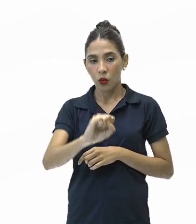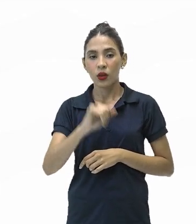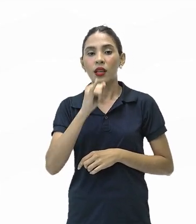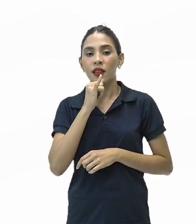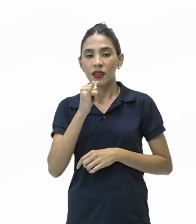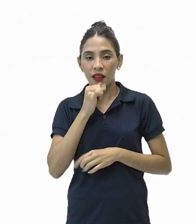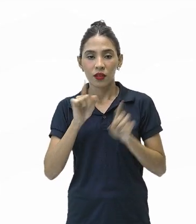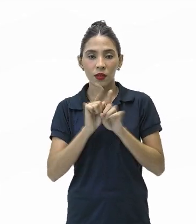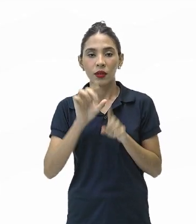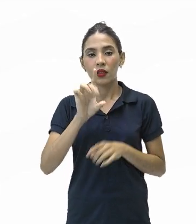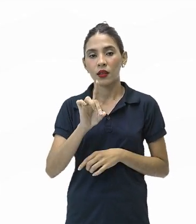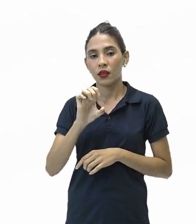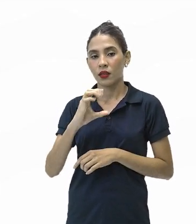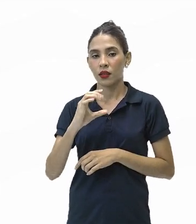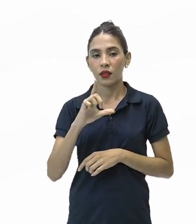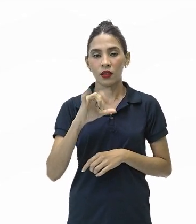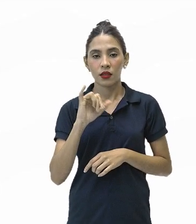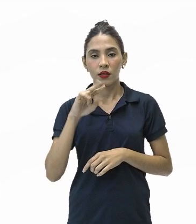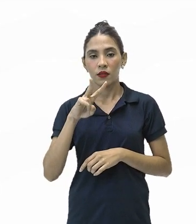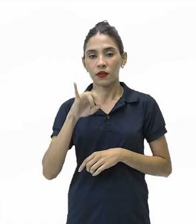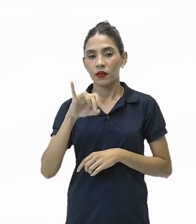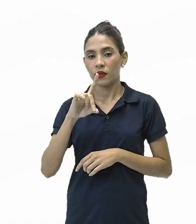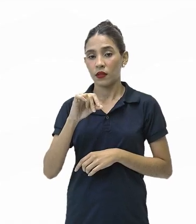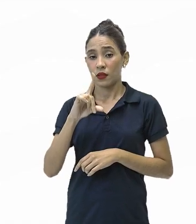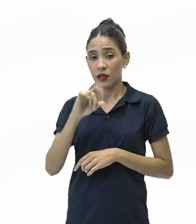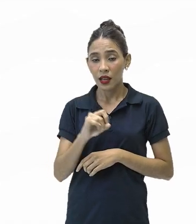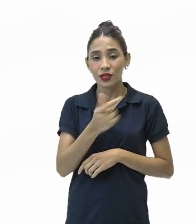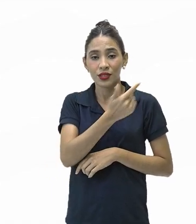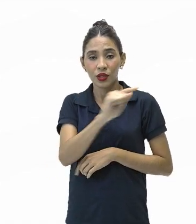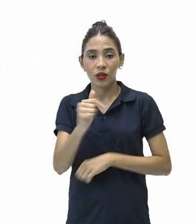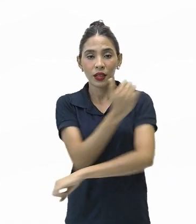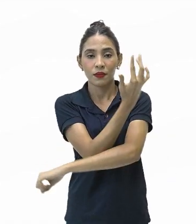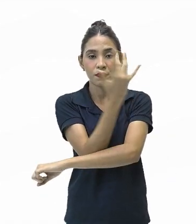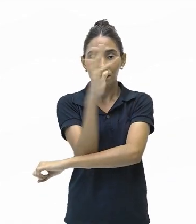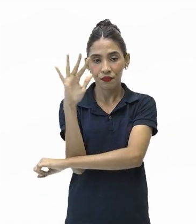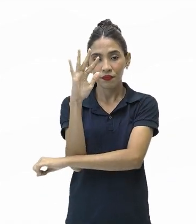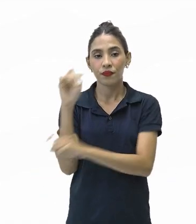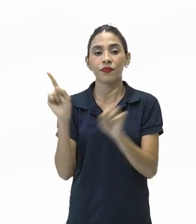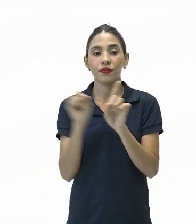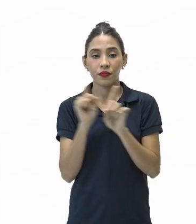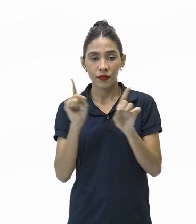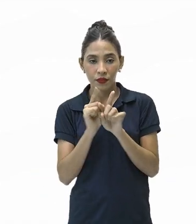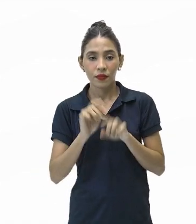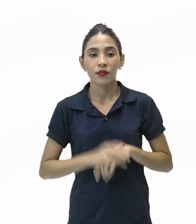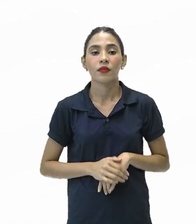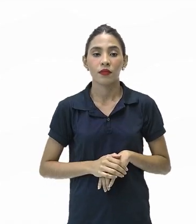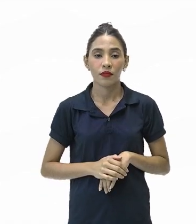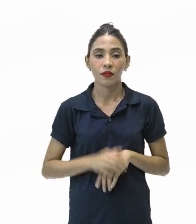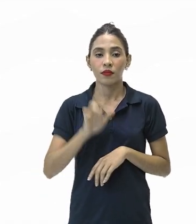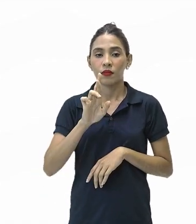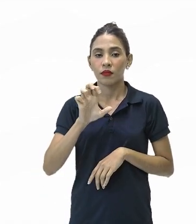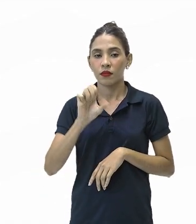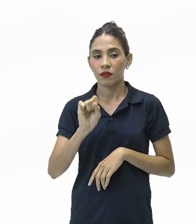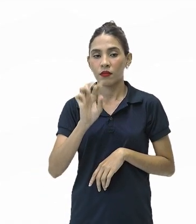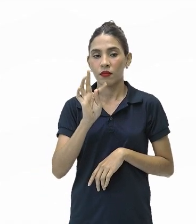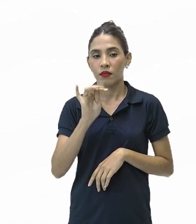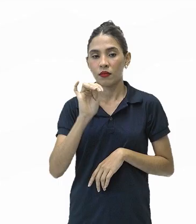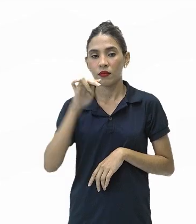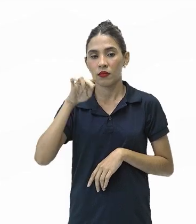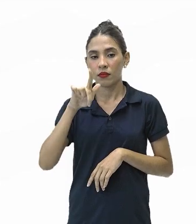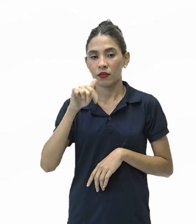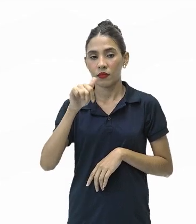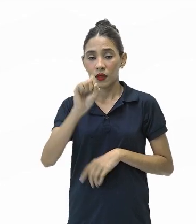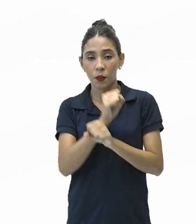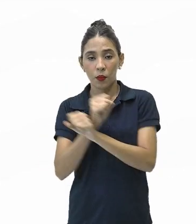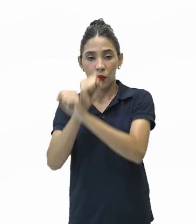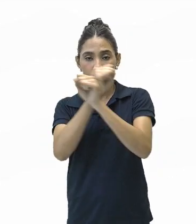elevada, instáveis, sem a cobertura vegetal também. E as restingas, que protegem as praias